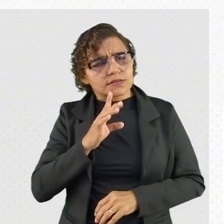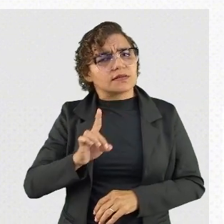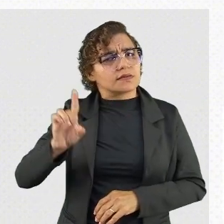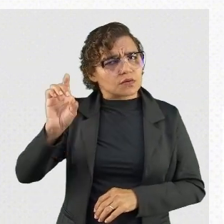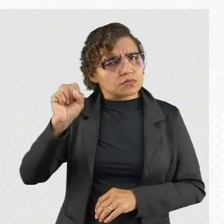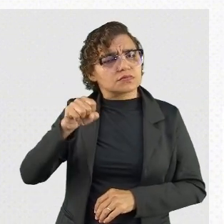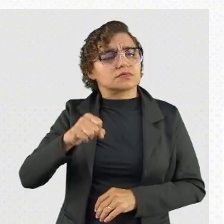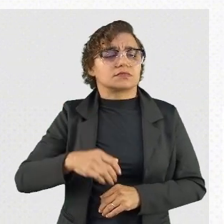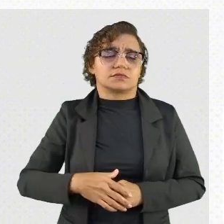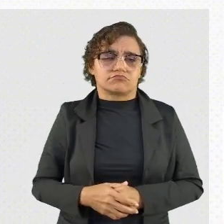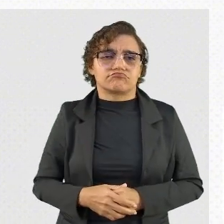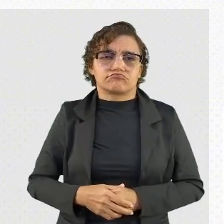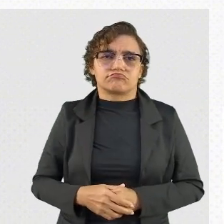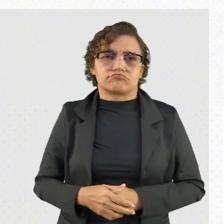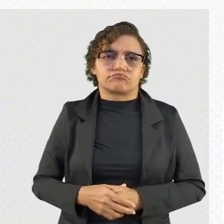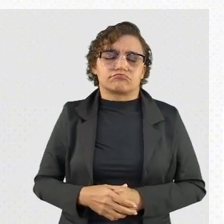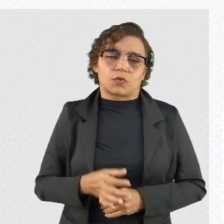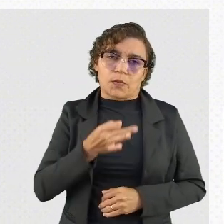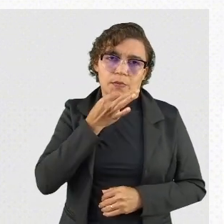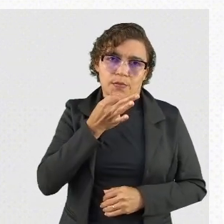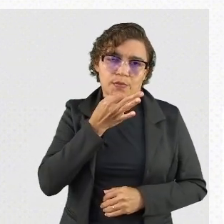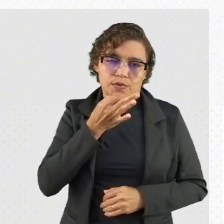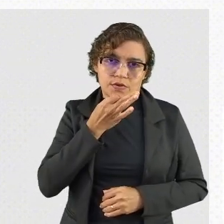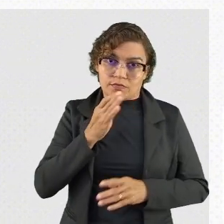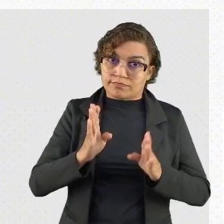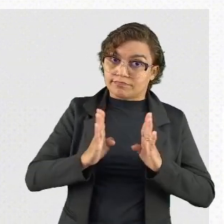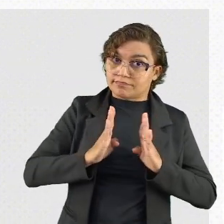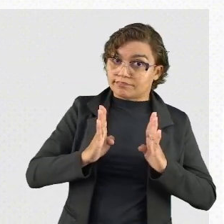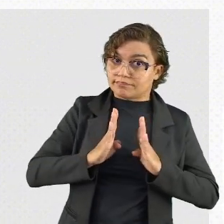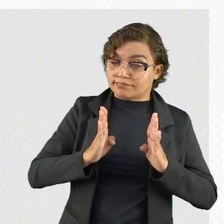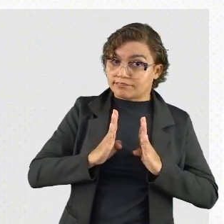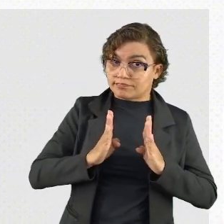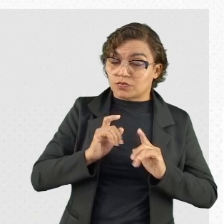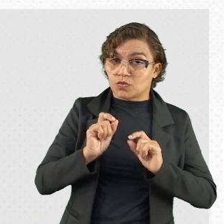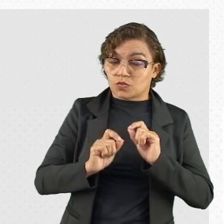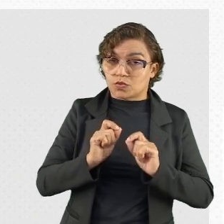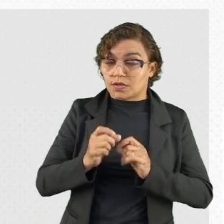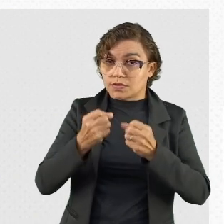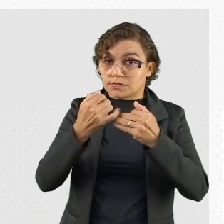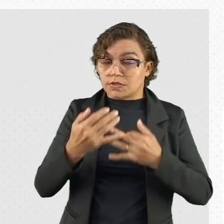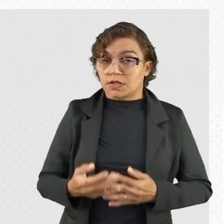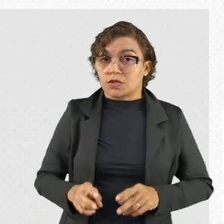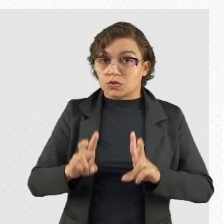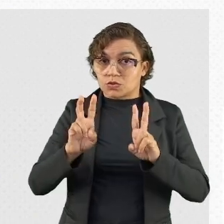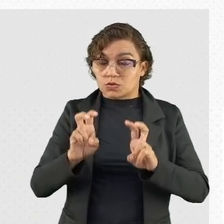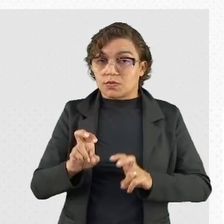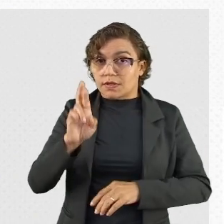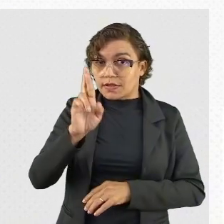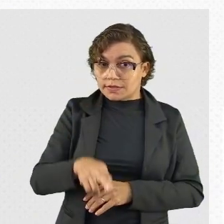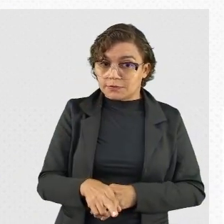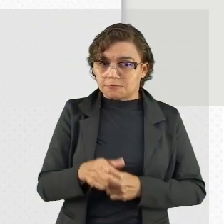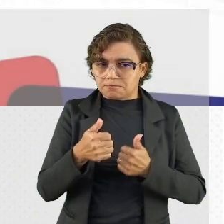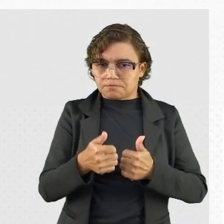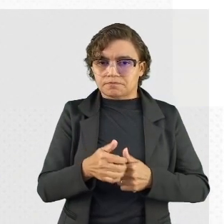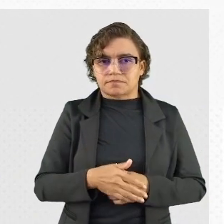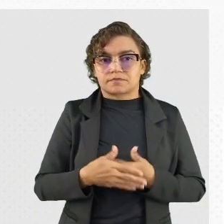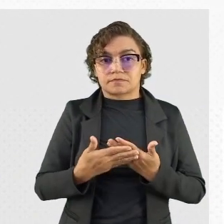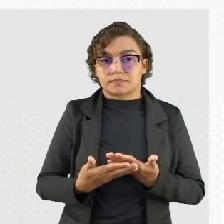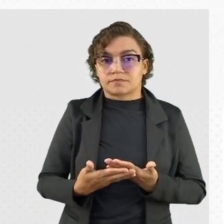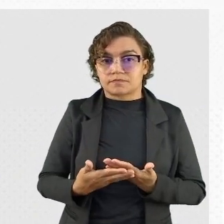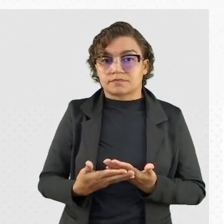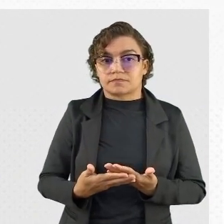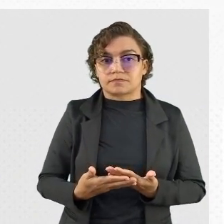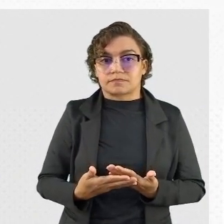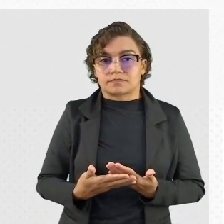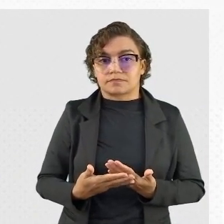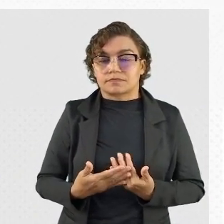né? Segundo o São Tomás de Aquino, fazendo ali o uso da sua razão. Então,